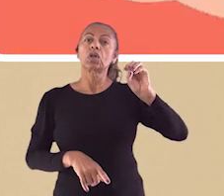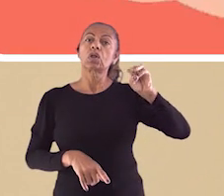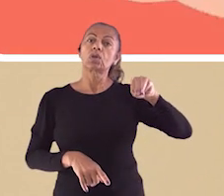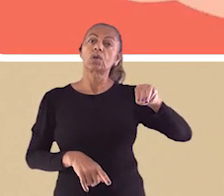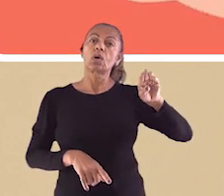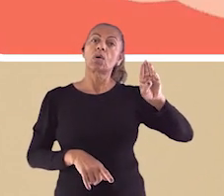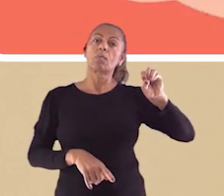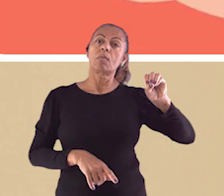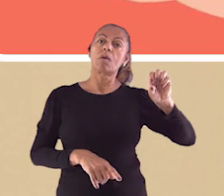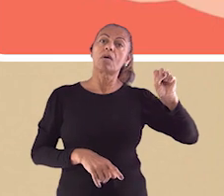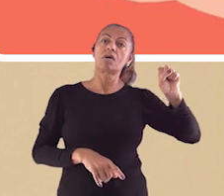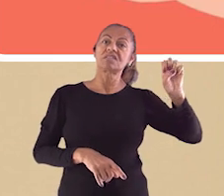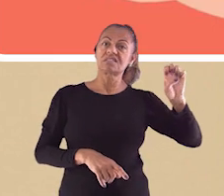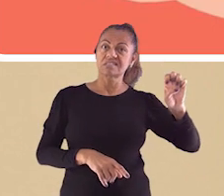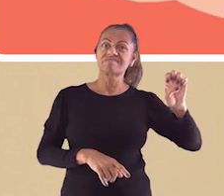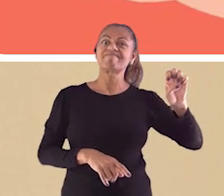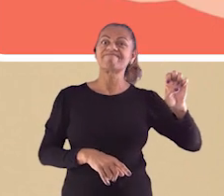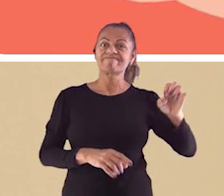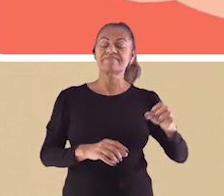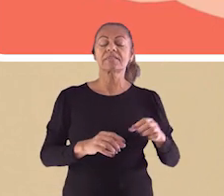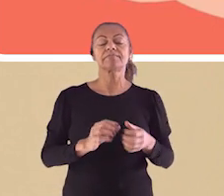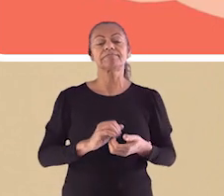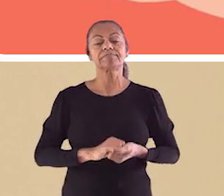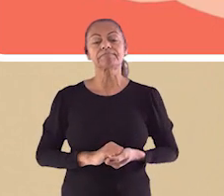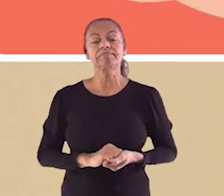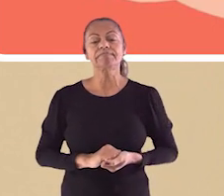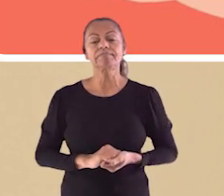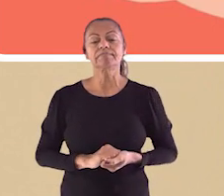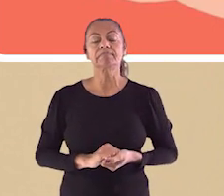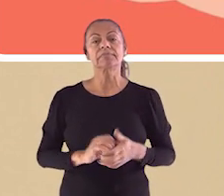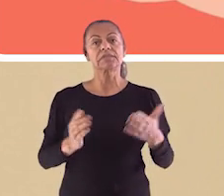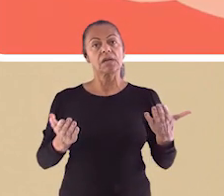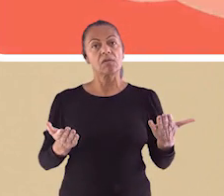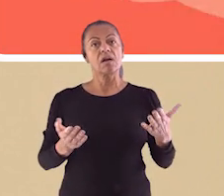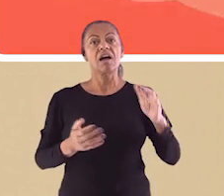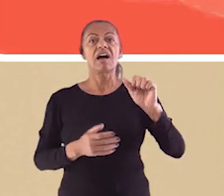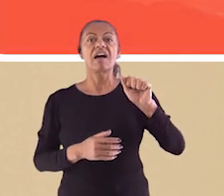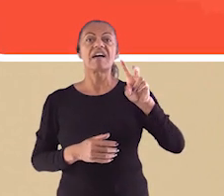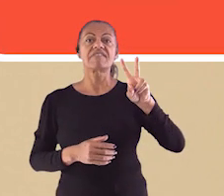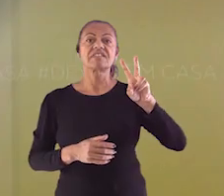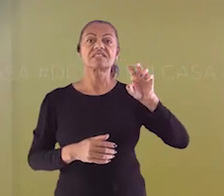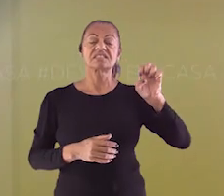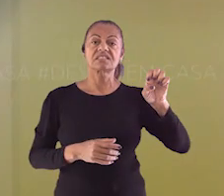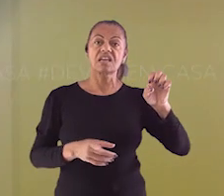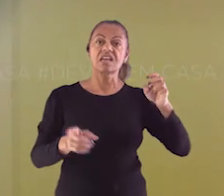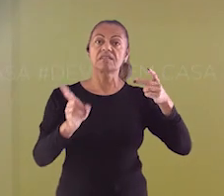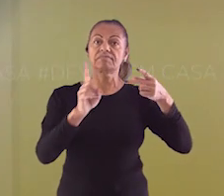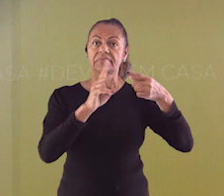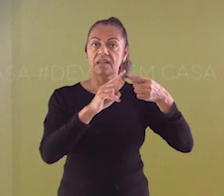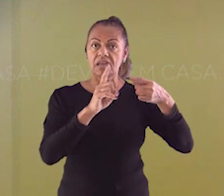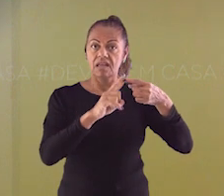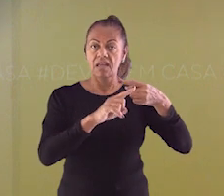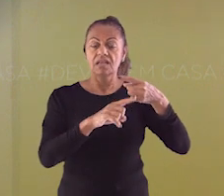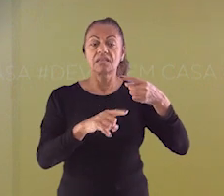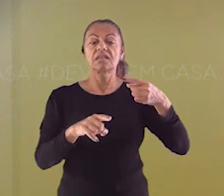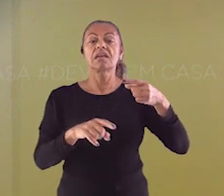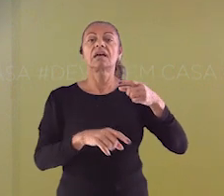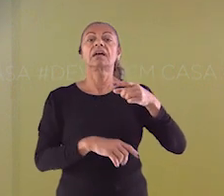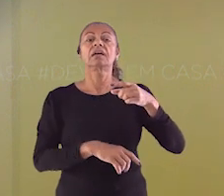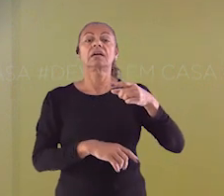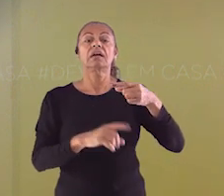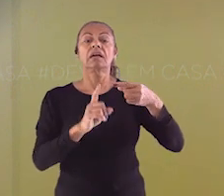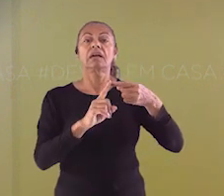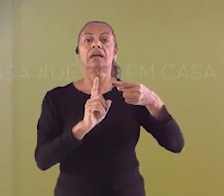hemorrágicos e os AVCs por trombose venosa cerebral, que são menos comuns. Com base no vídeo, vimos